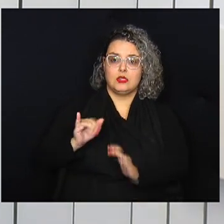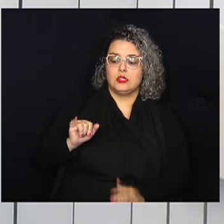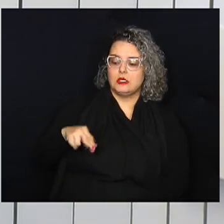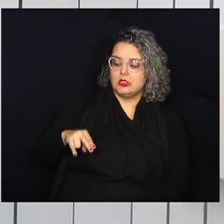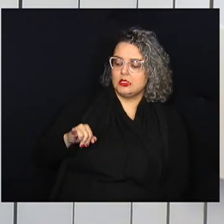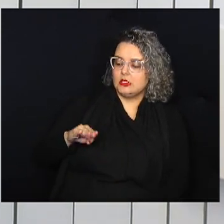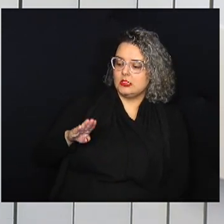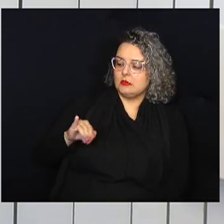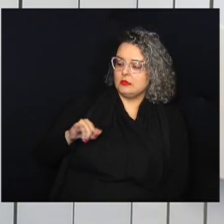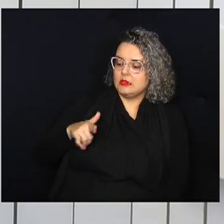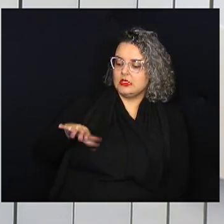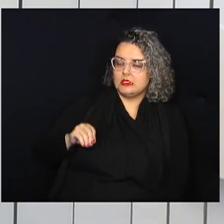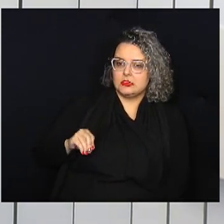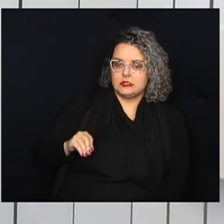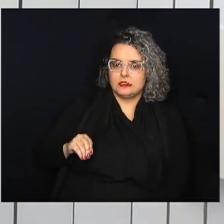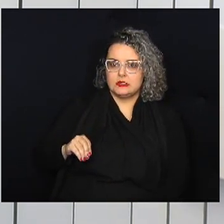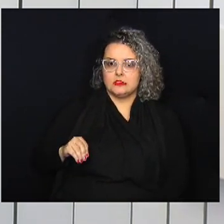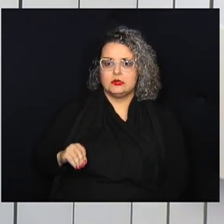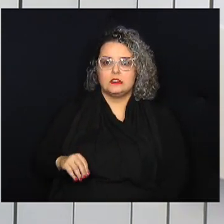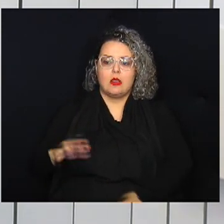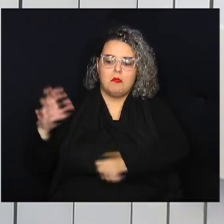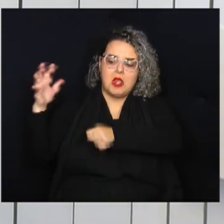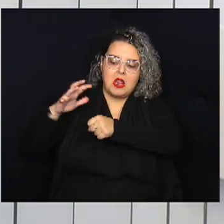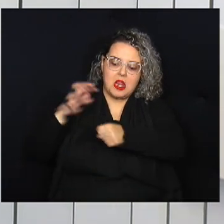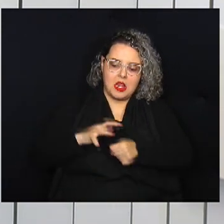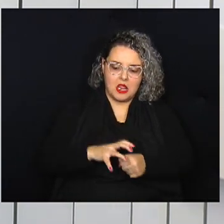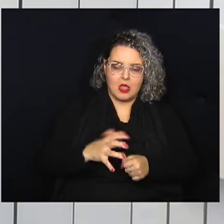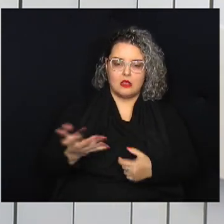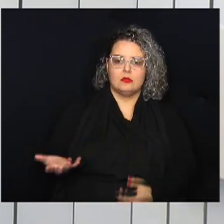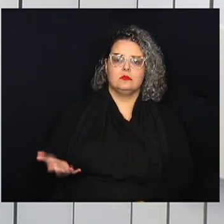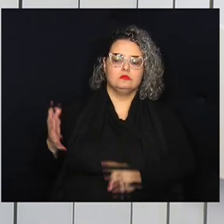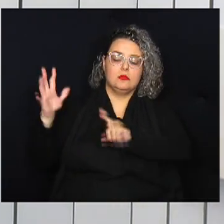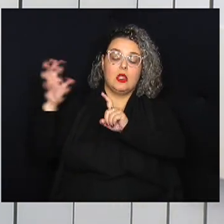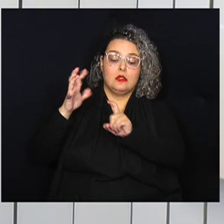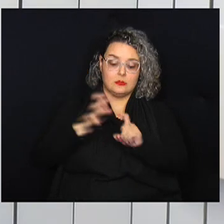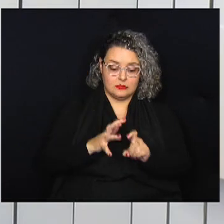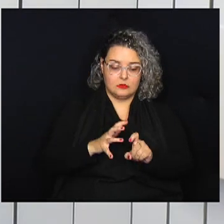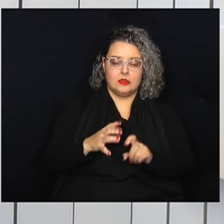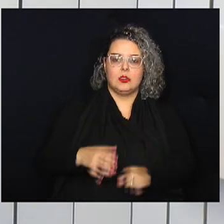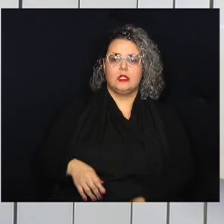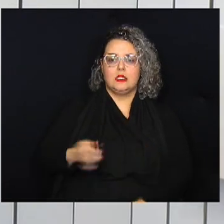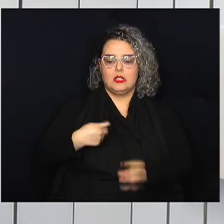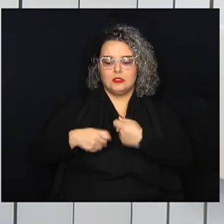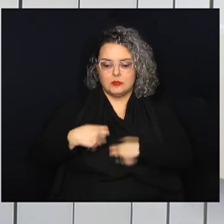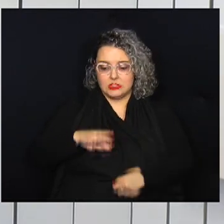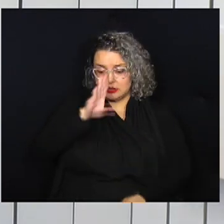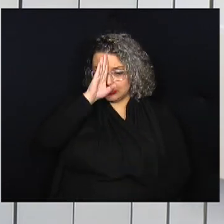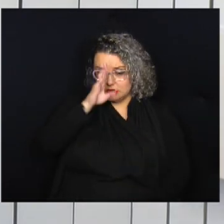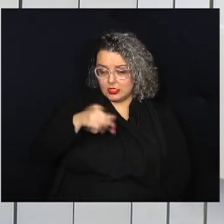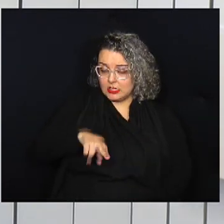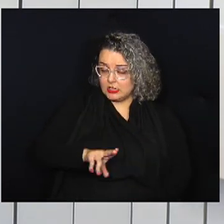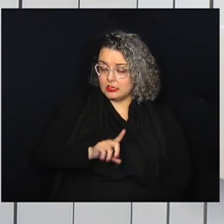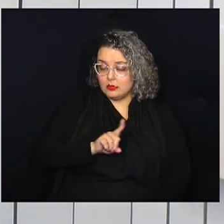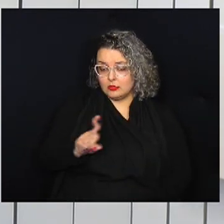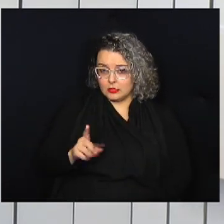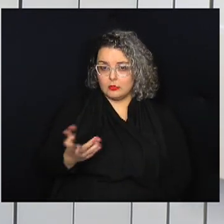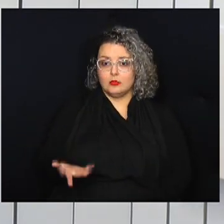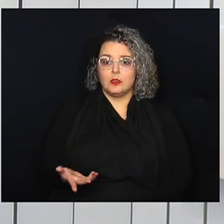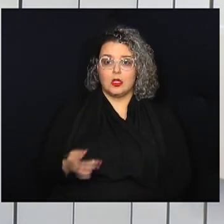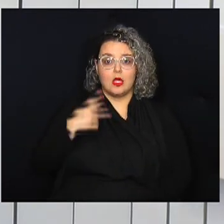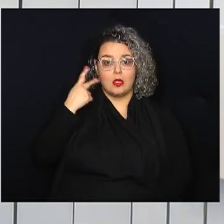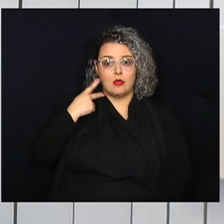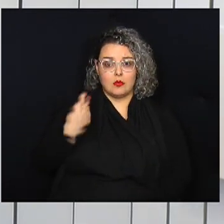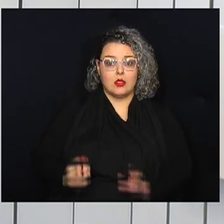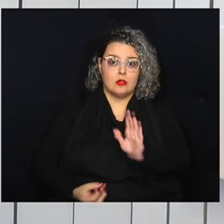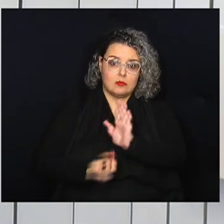ao Assédio nos órgãos da administração direta e indireta de Campinas. A vereadora que criou essa